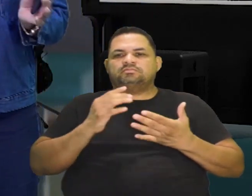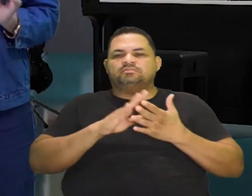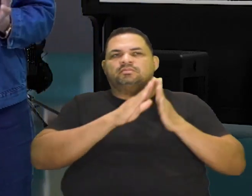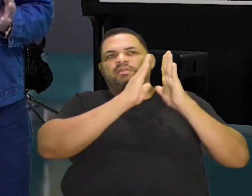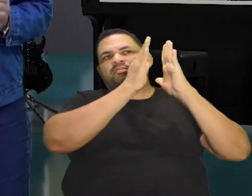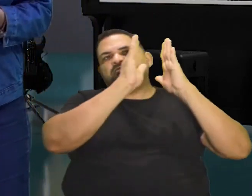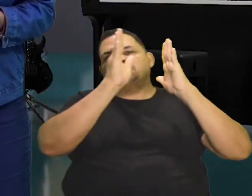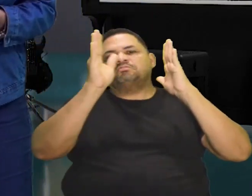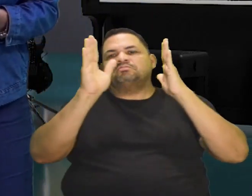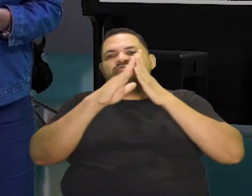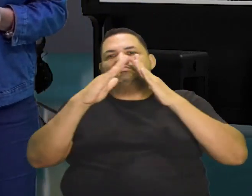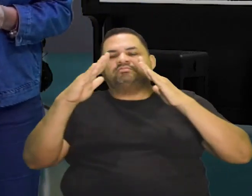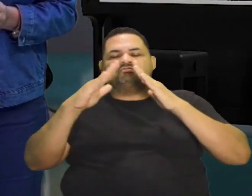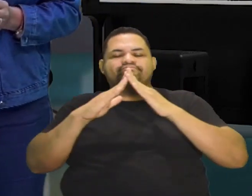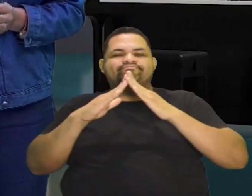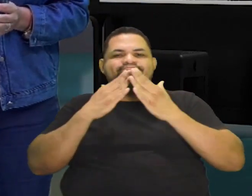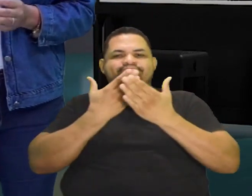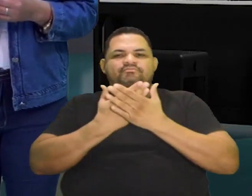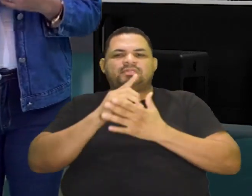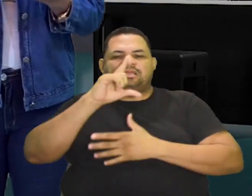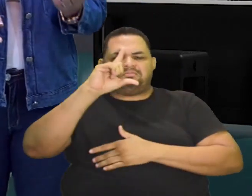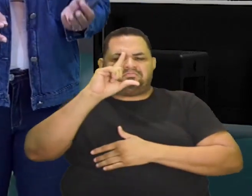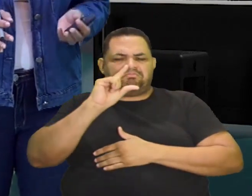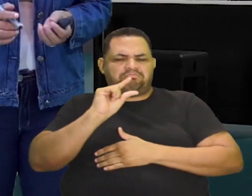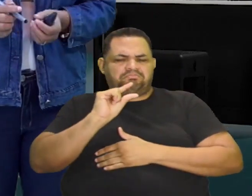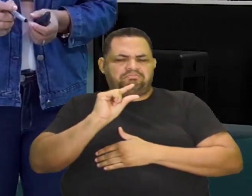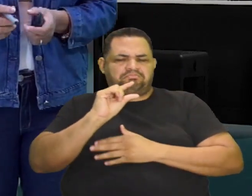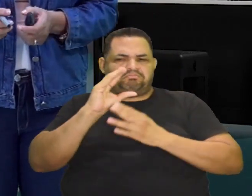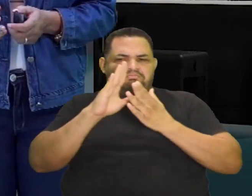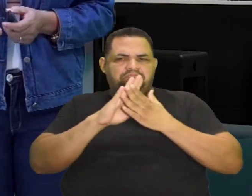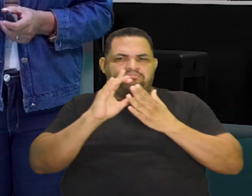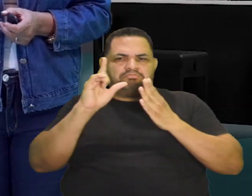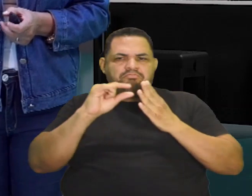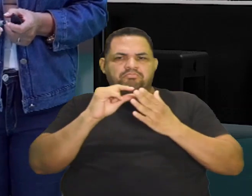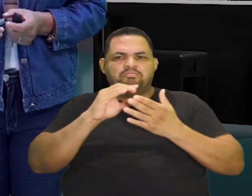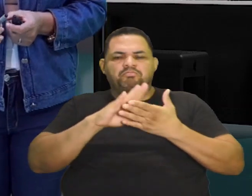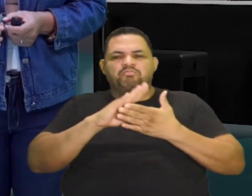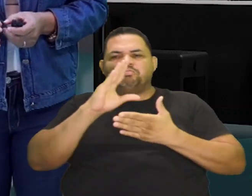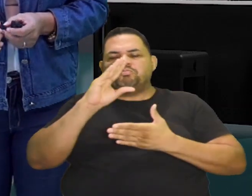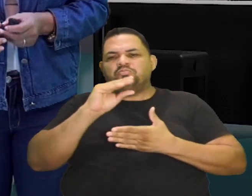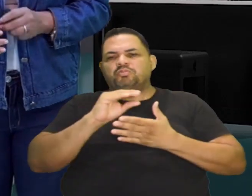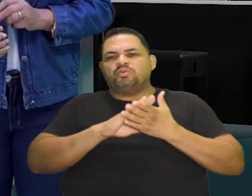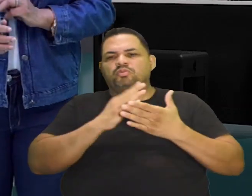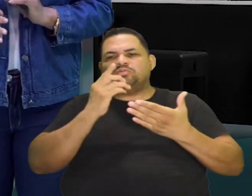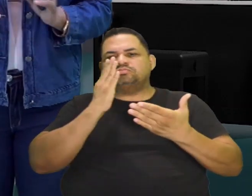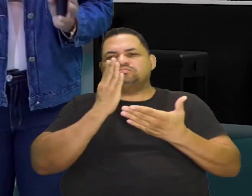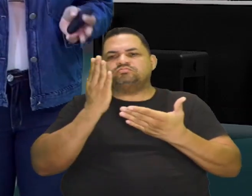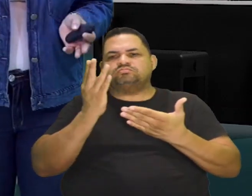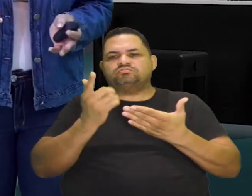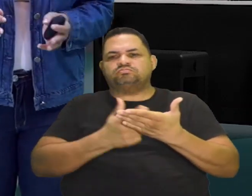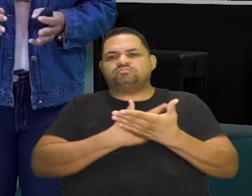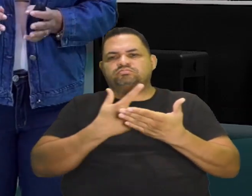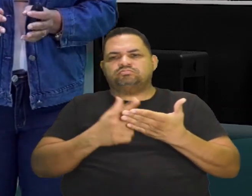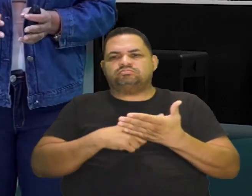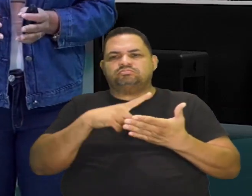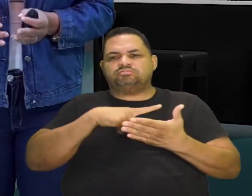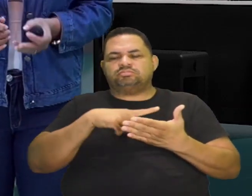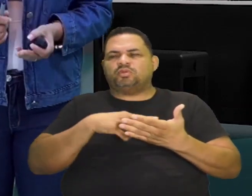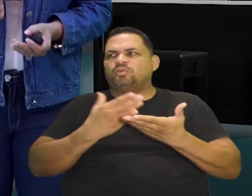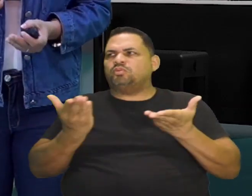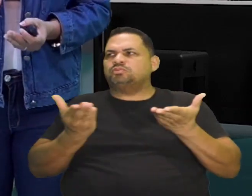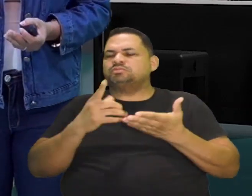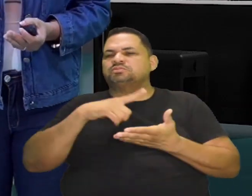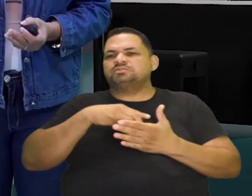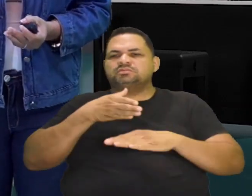escola tinha poucos livros, né, desses gêneros, a gente não tinha muito acesso, mas hoje vocês têm acesso pela internet,